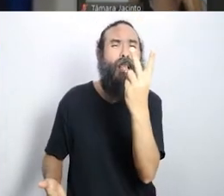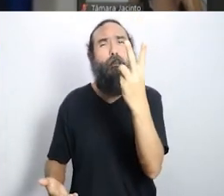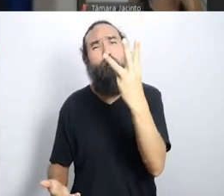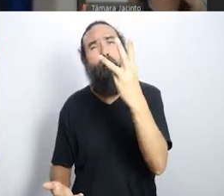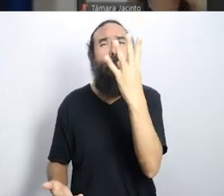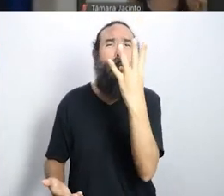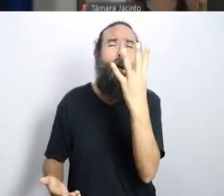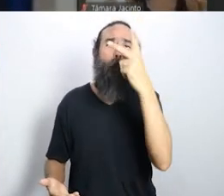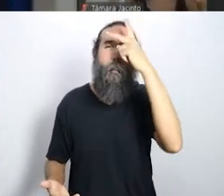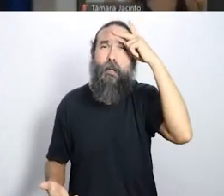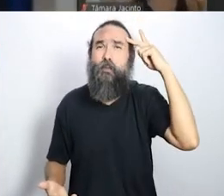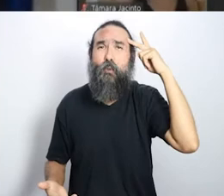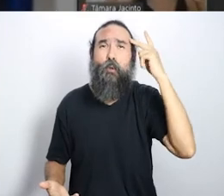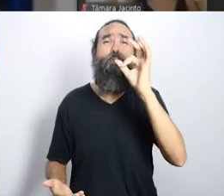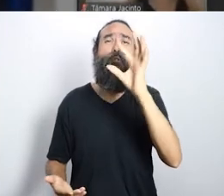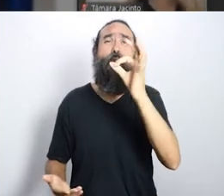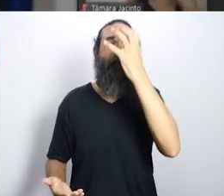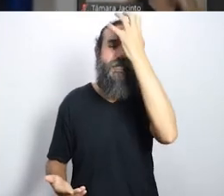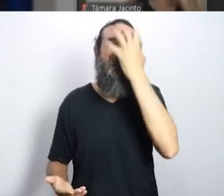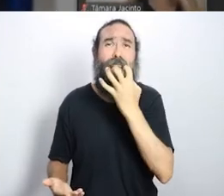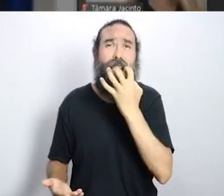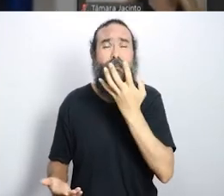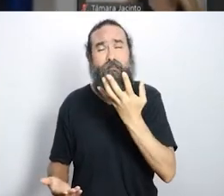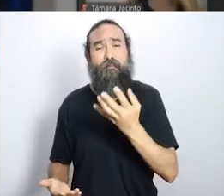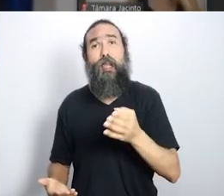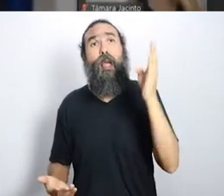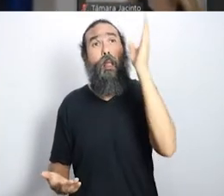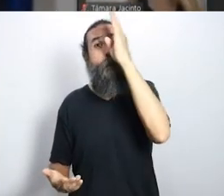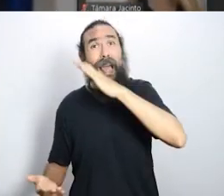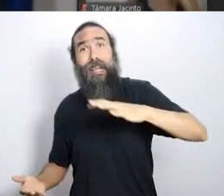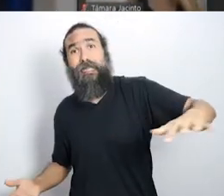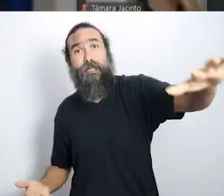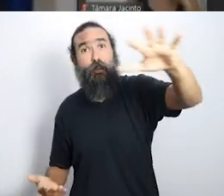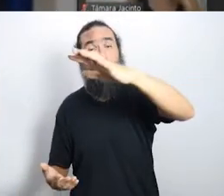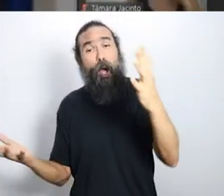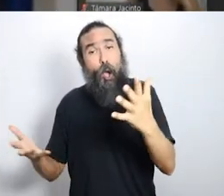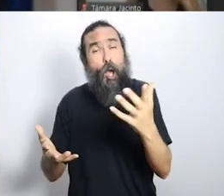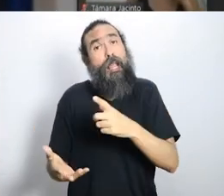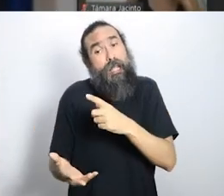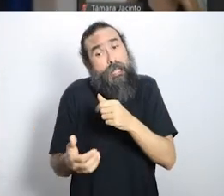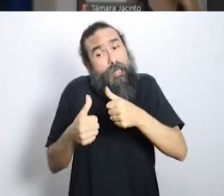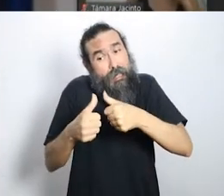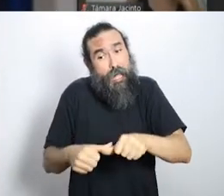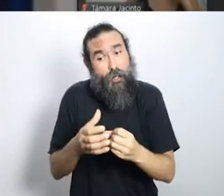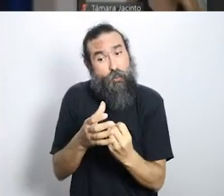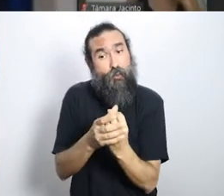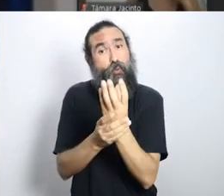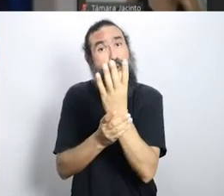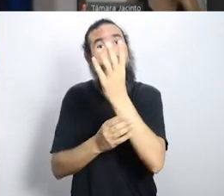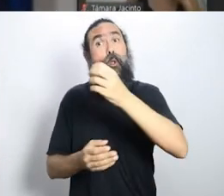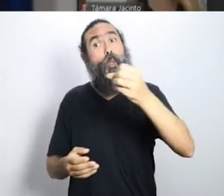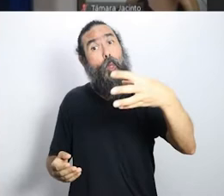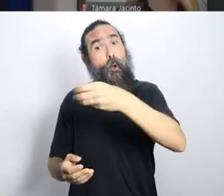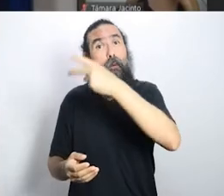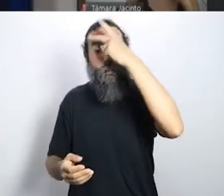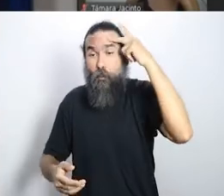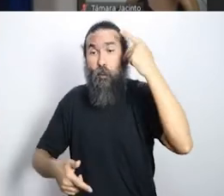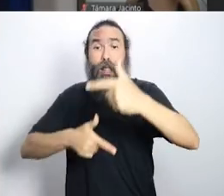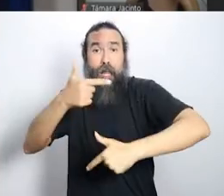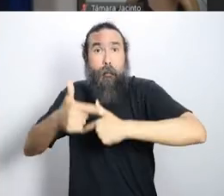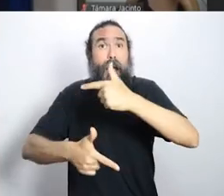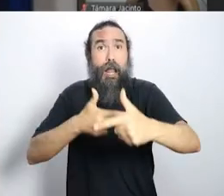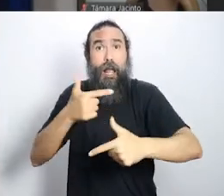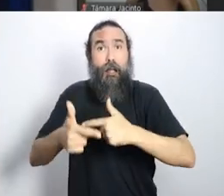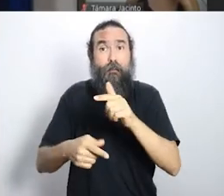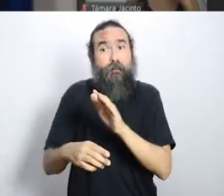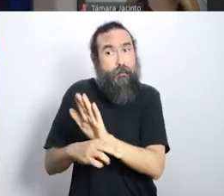geração mais jovem de produtores e produtoras, pessoas que elas começam nem como produtoras, elas começam como fã. Elas amam tanto que elas querem